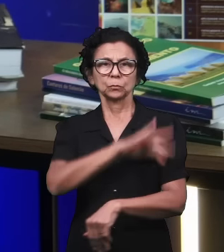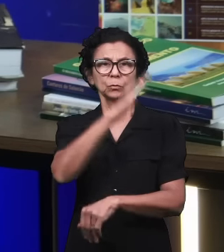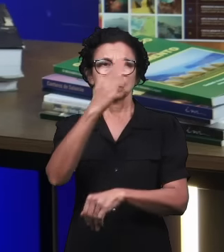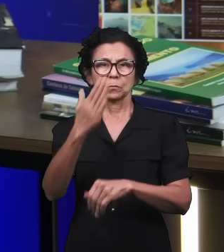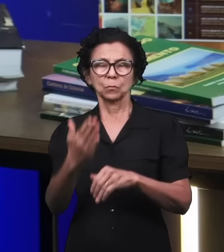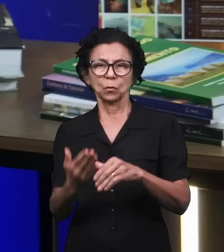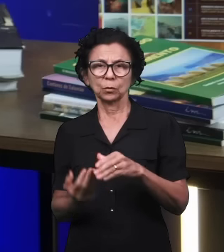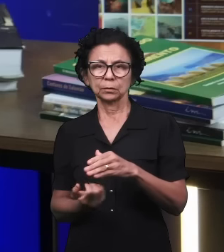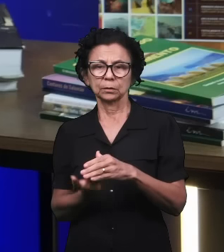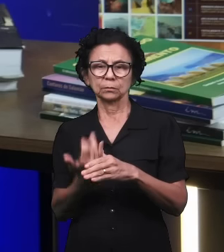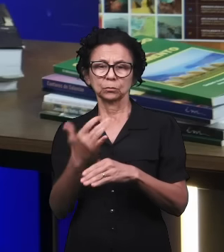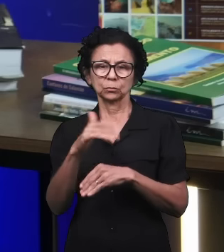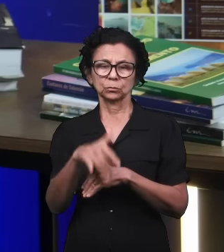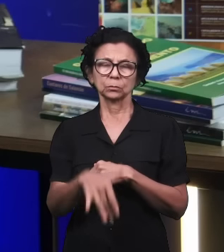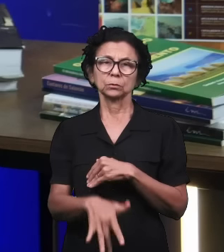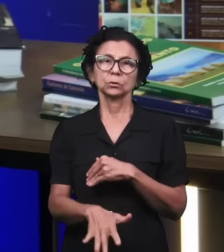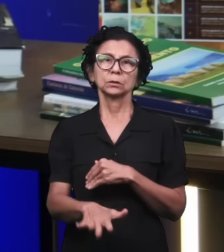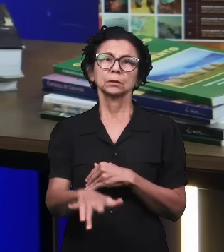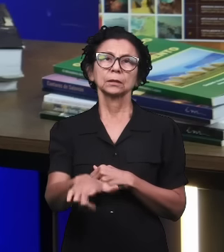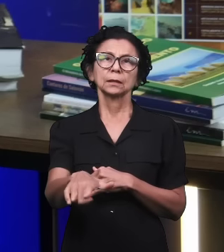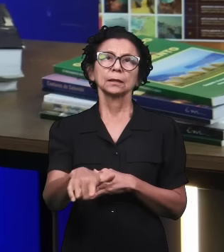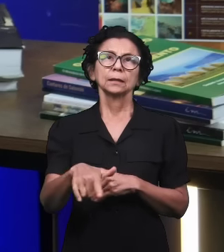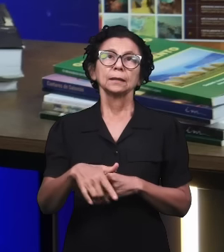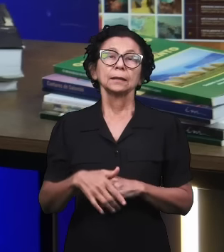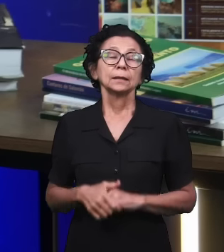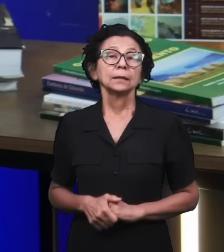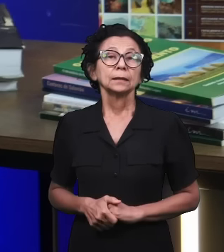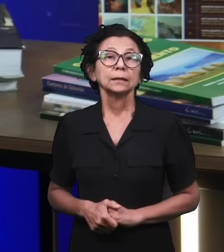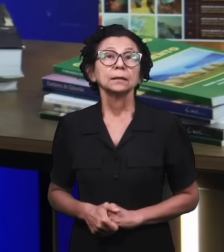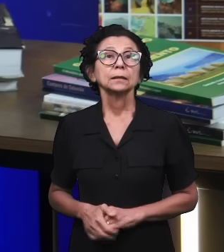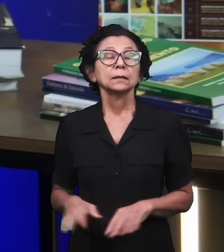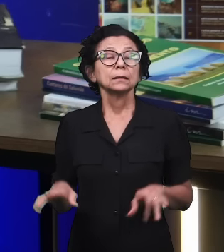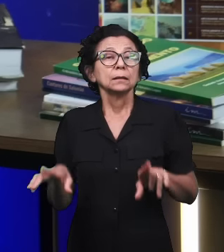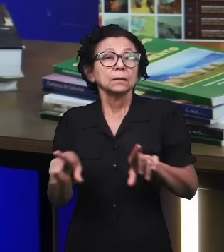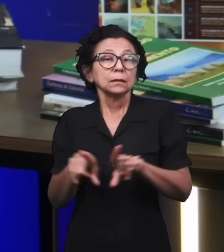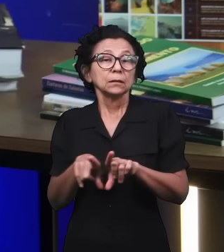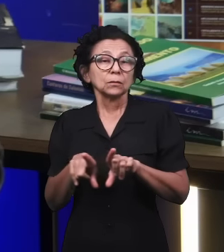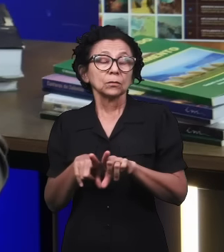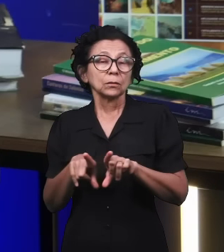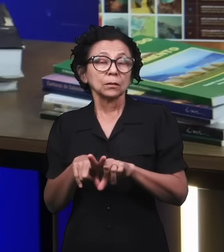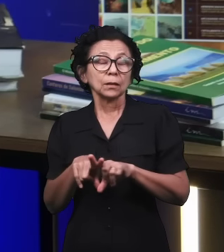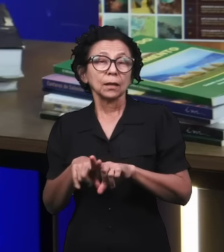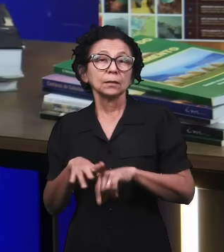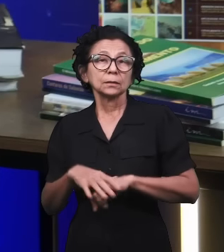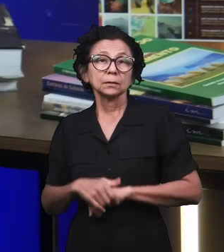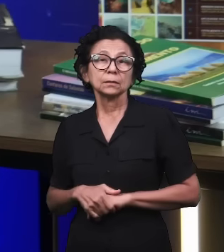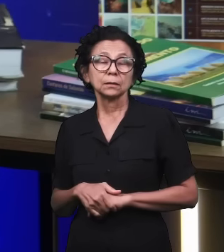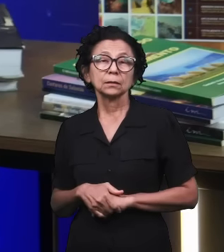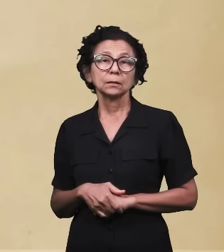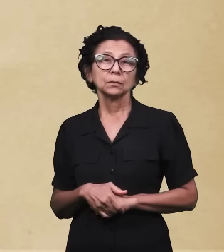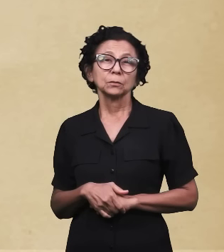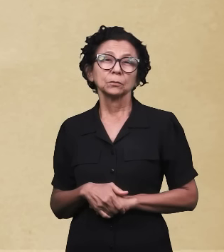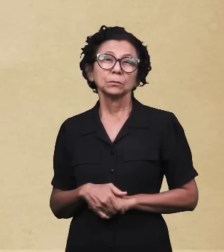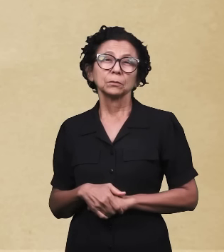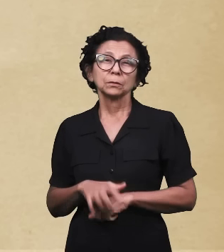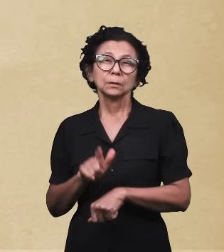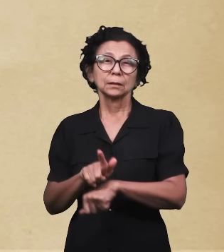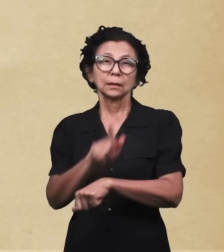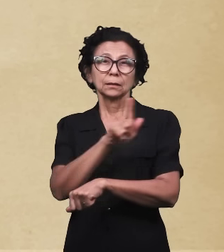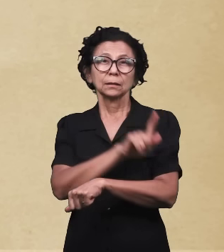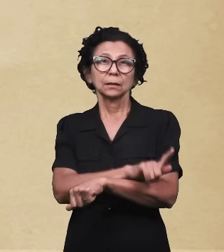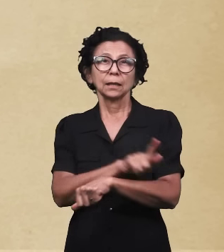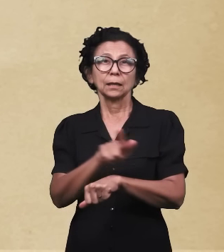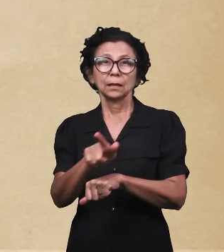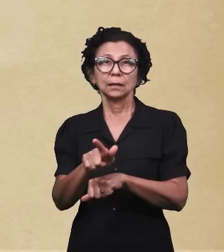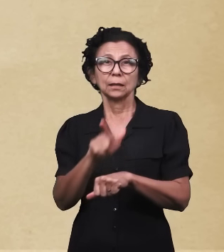desta água, né? Uma grande retenção, e aonde estavam essas pessoas, né? Não está aqui destacado no mapa, mas aqui está a Caná da Galileia,